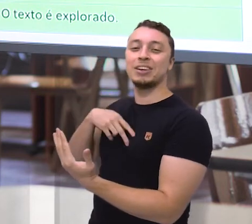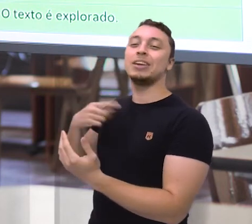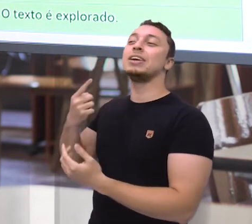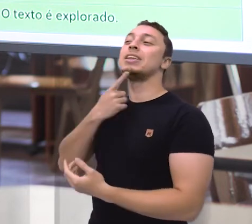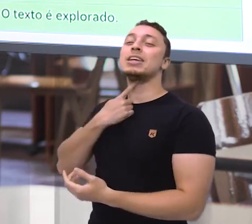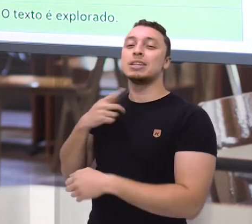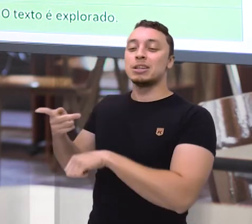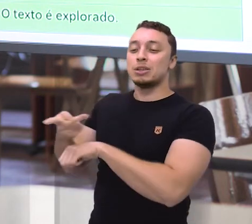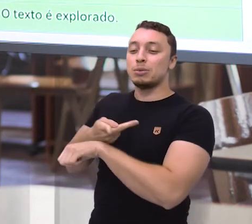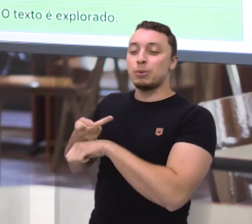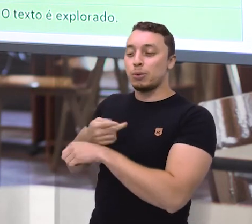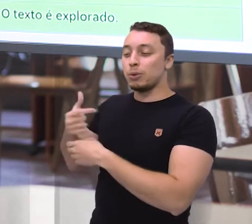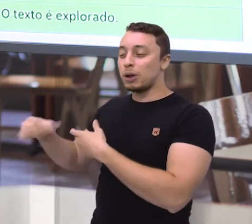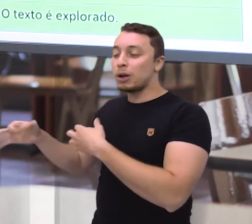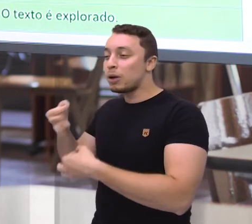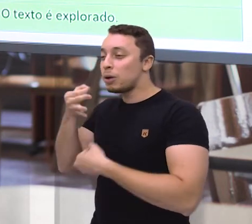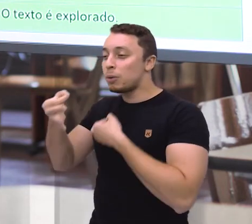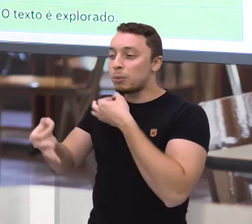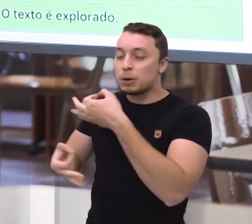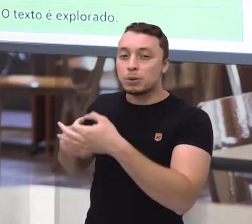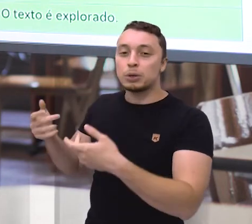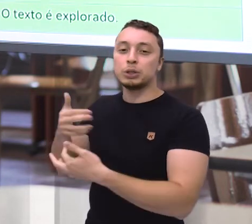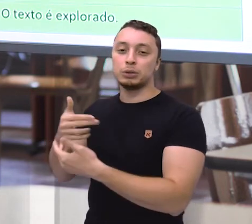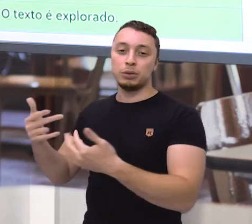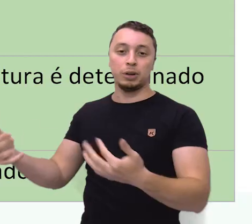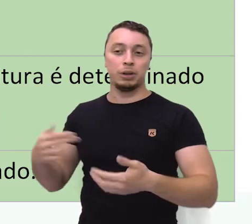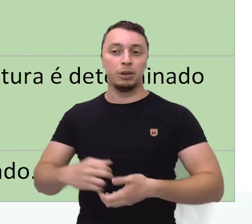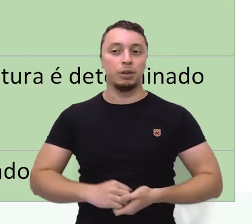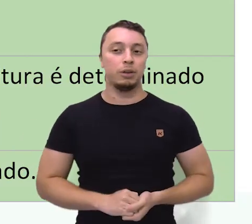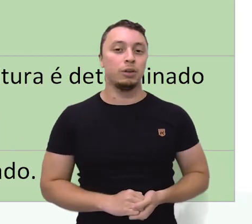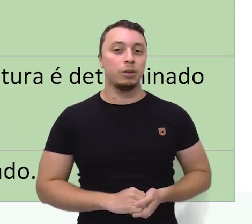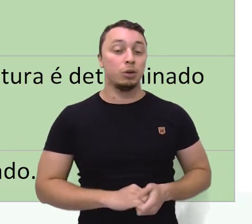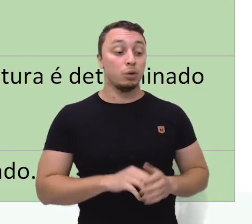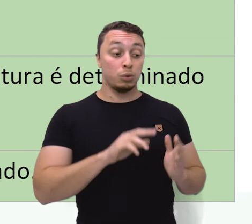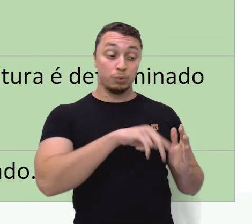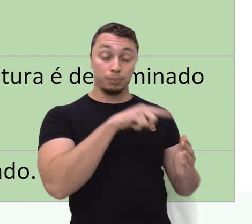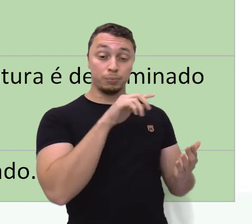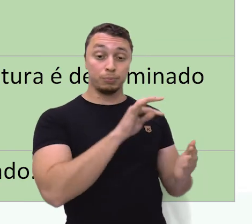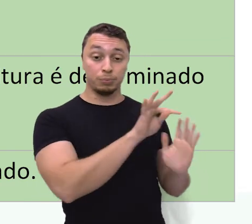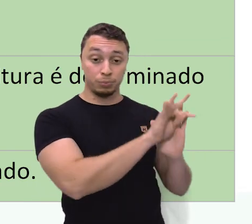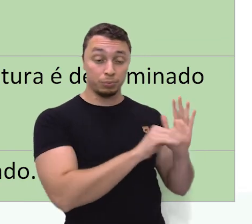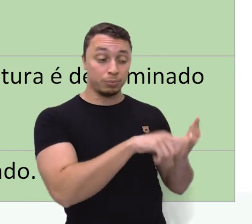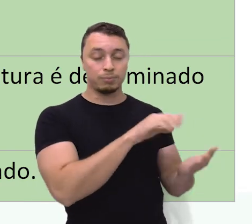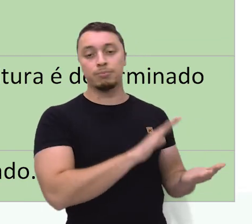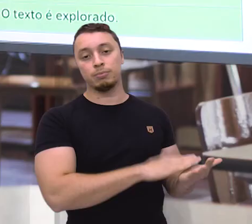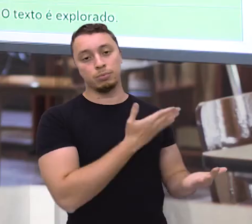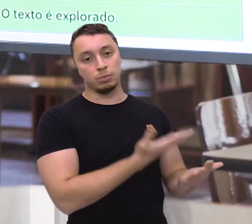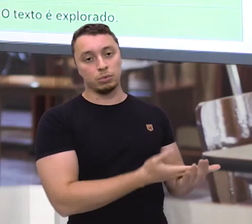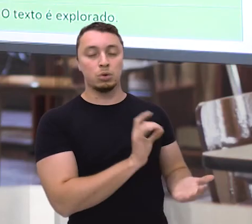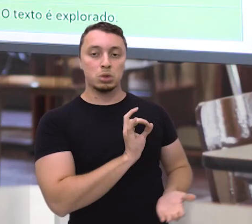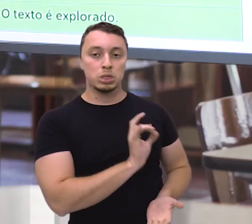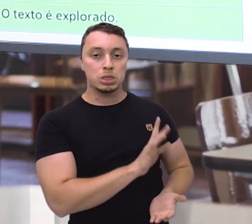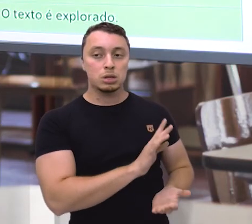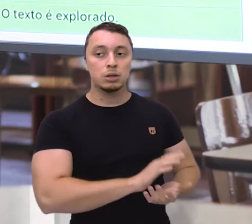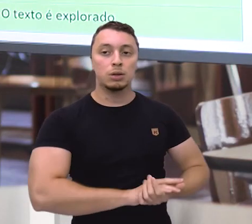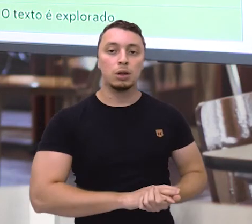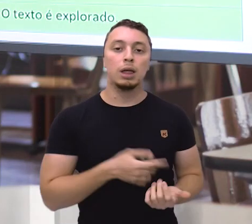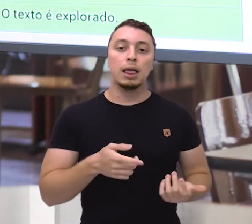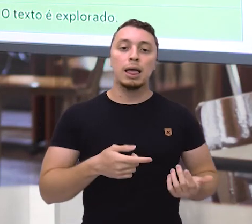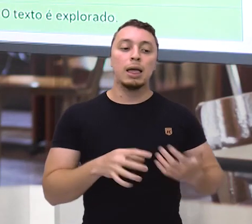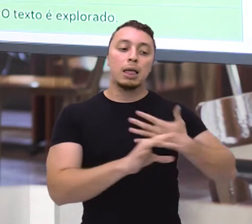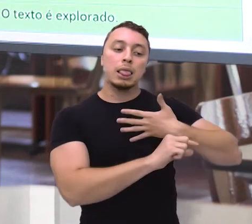em buscar outras informações. O texto é interpretado no livro tradicional, o